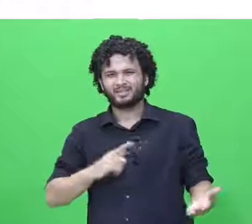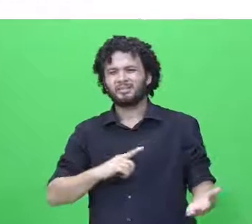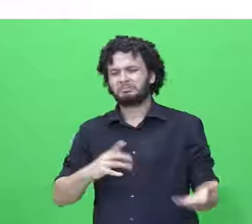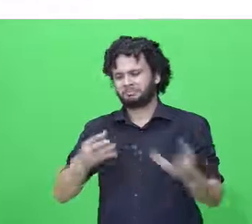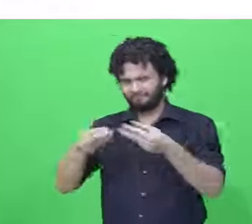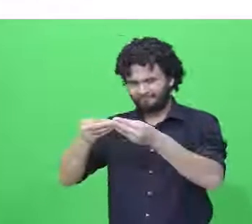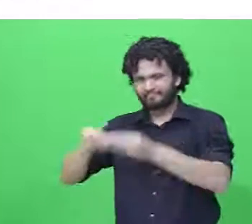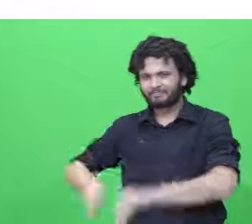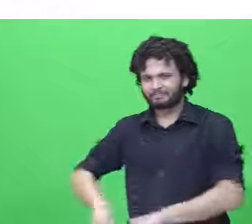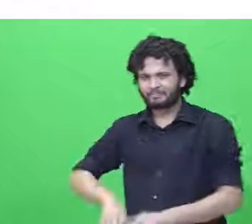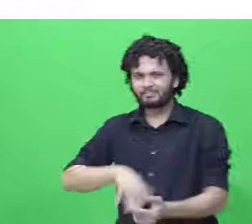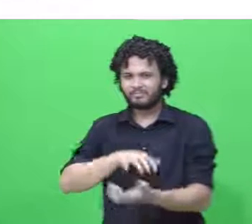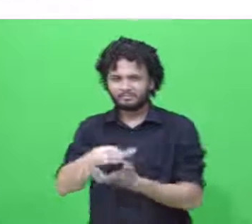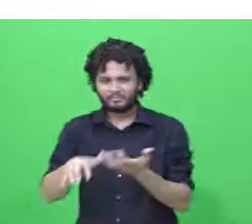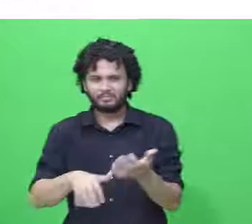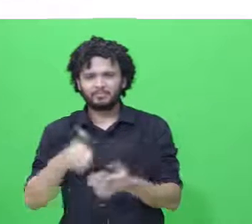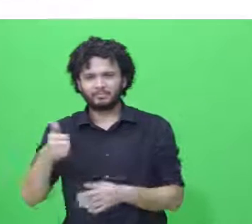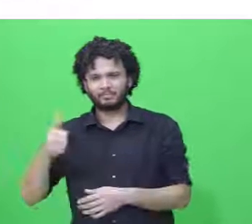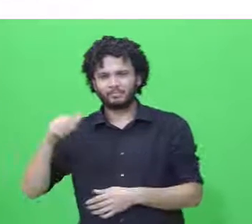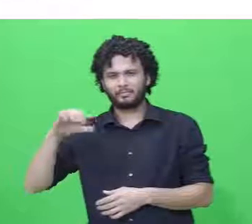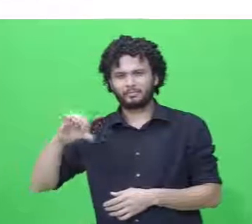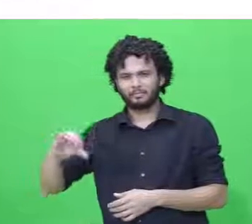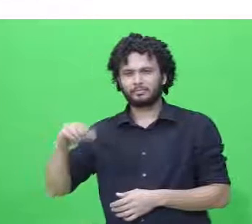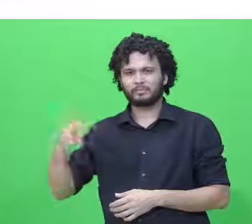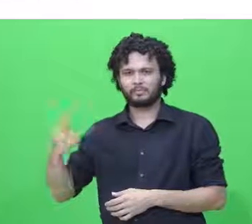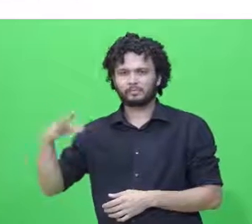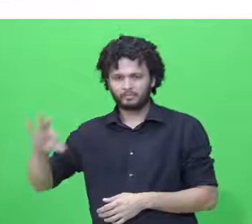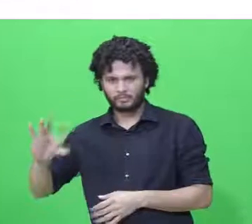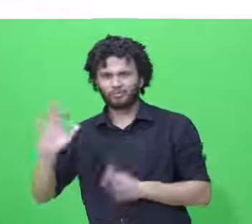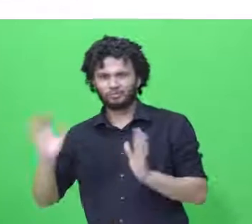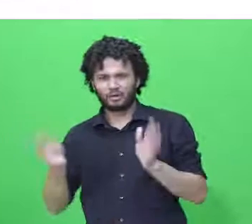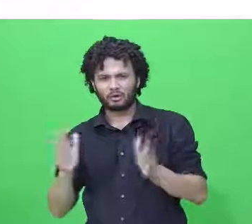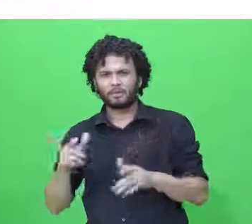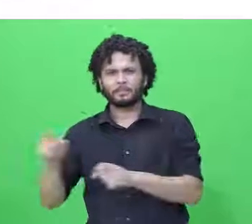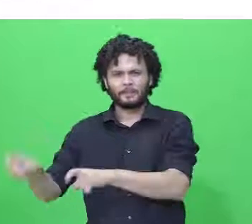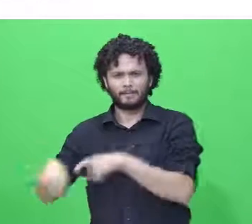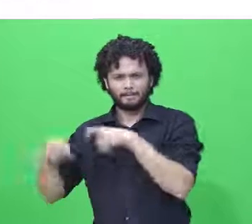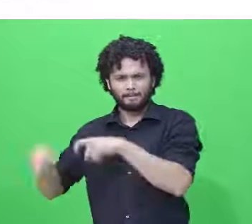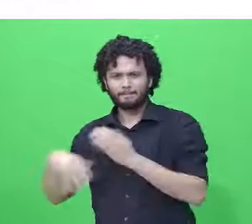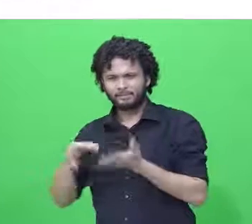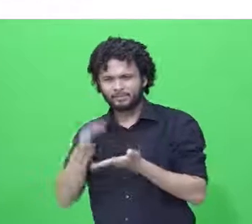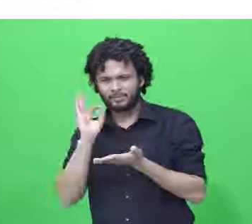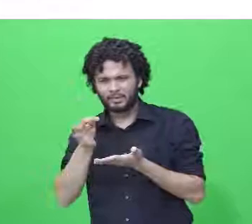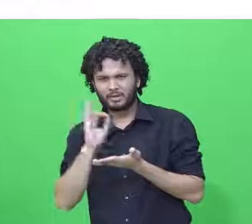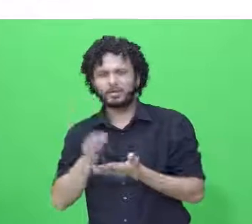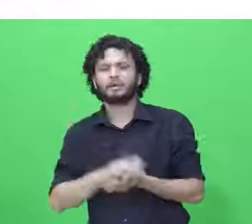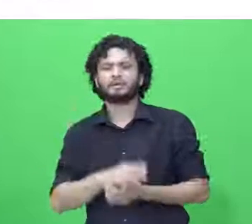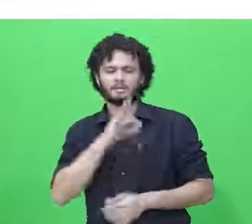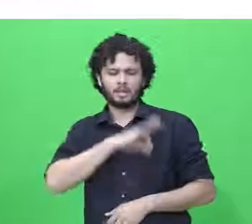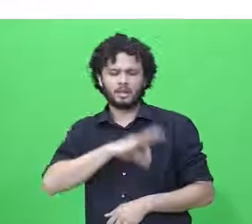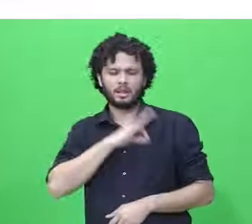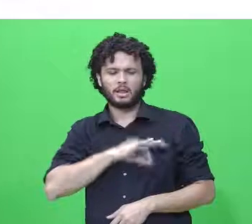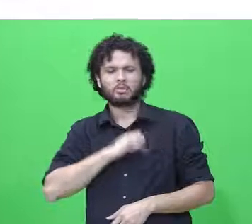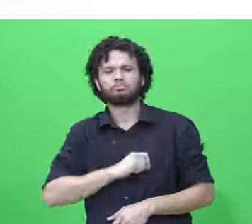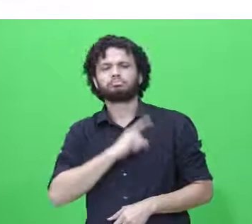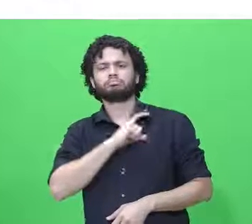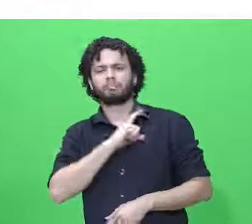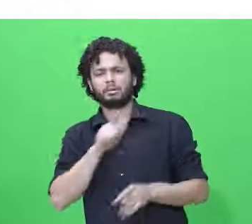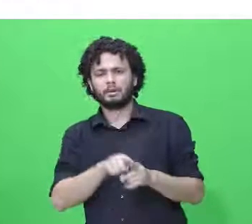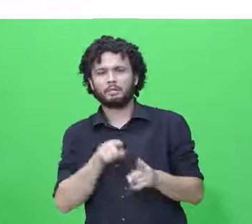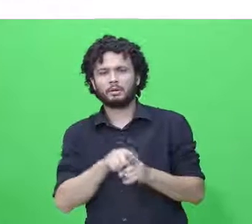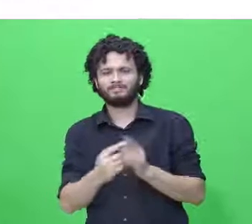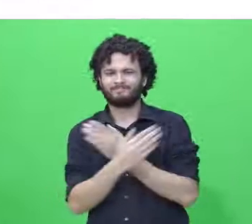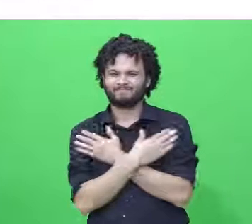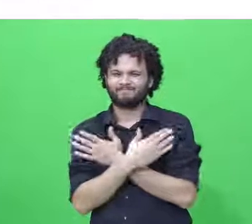Depressão, que levou os fazendeiros industriais à falência, comprimiu os salários e aumentou o custo de vida e o desemprego.